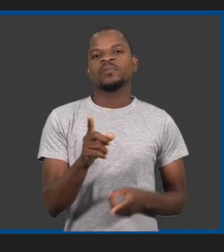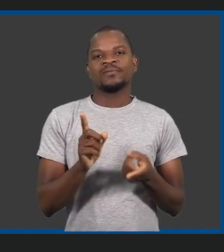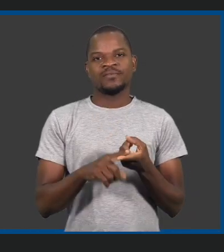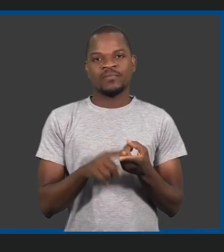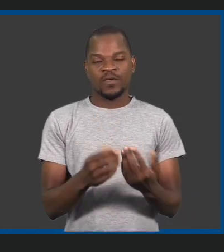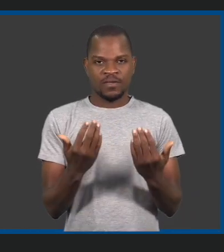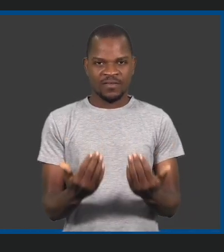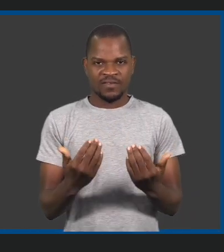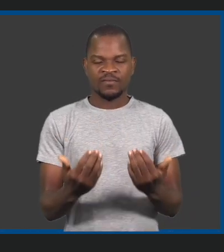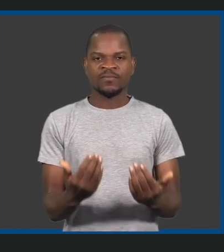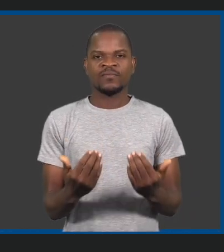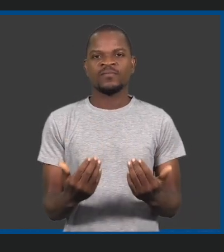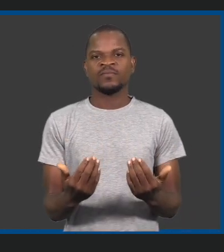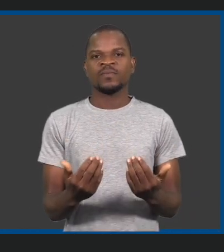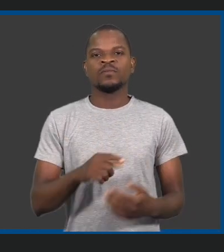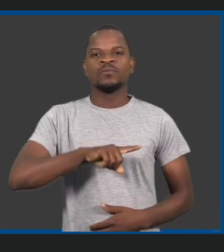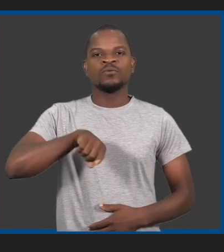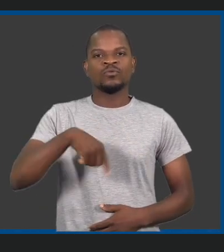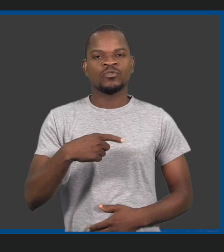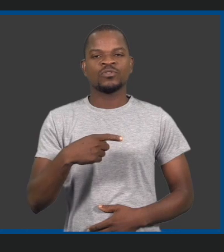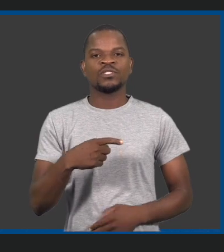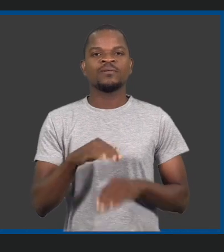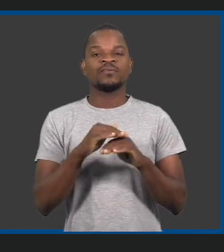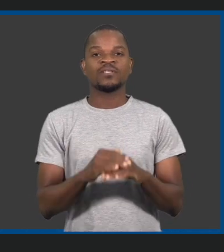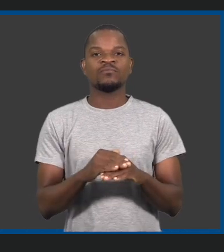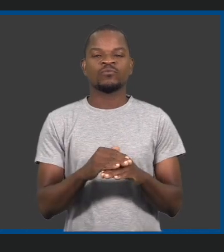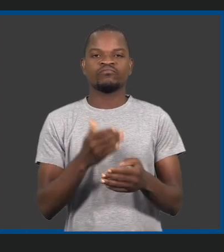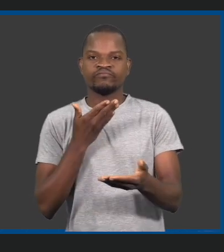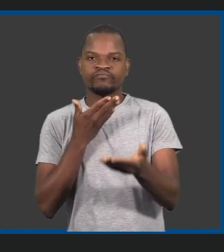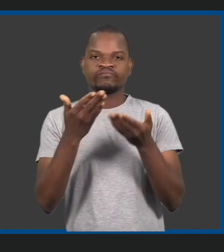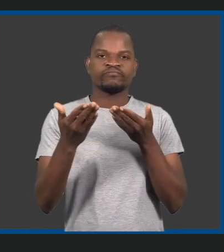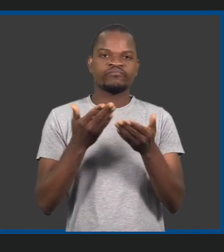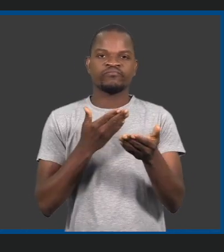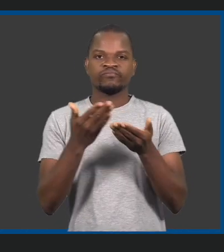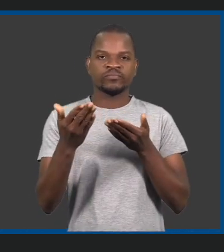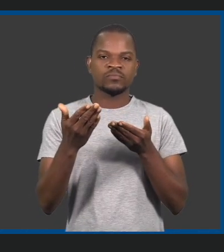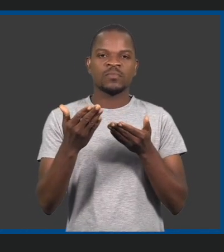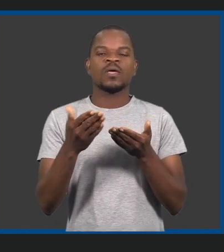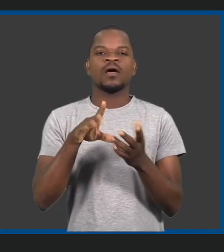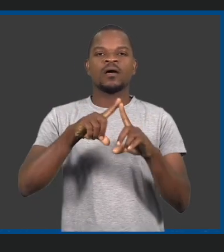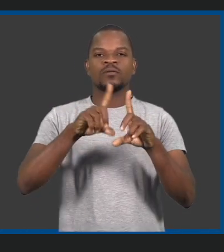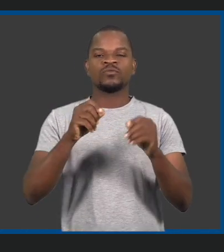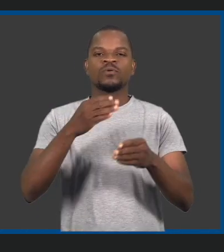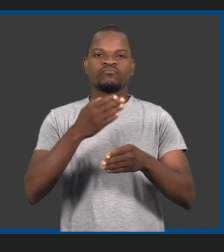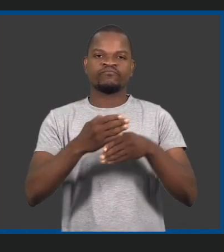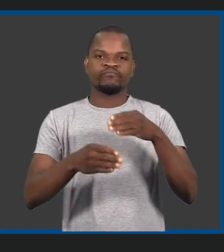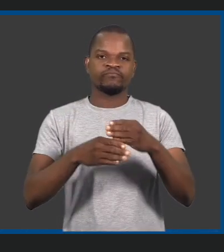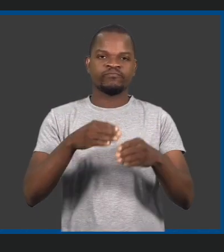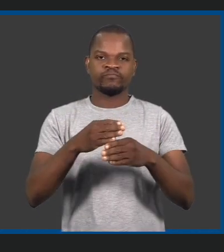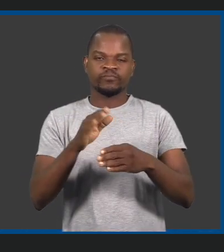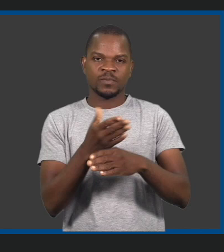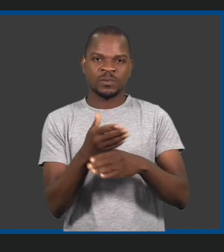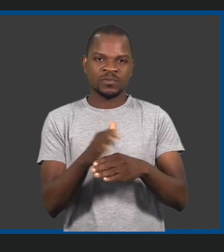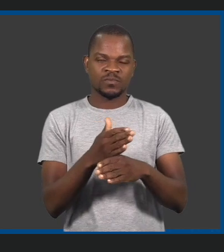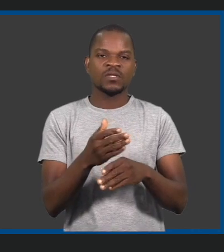Neste momento, nós estamos a coordenar com o gabinete de reconstrução. Já assinamos o Emoio